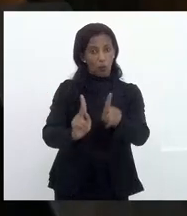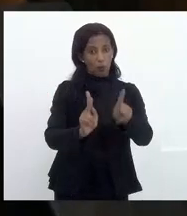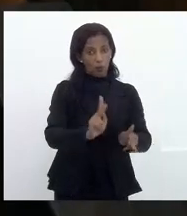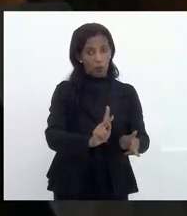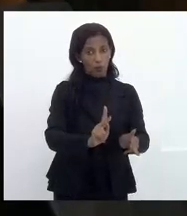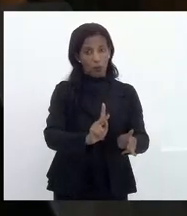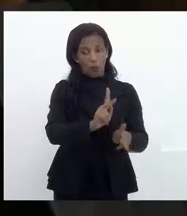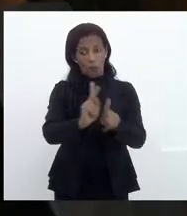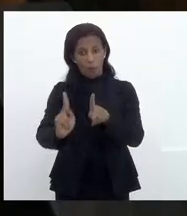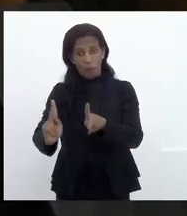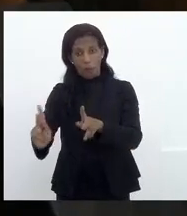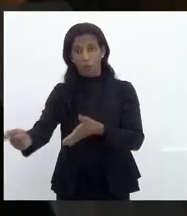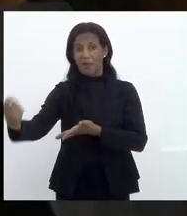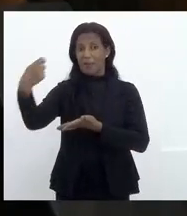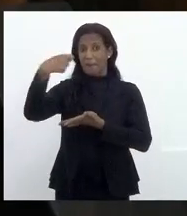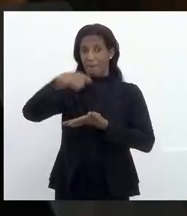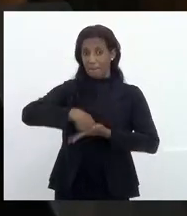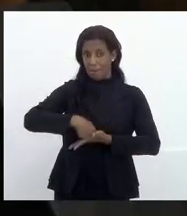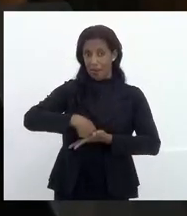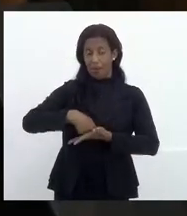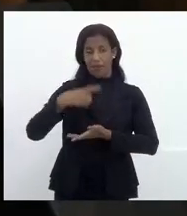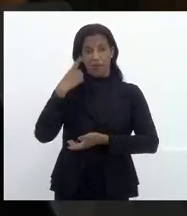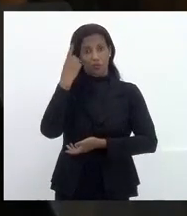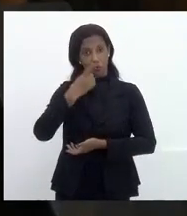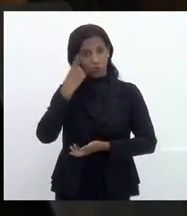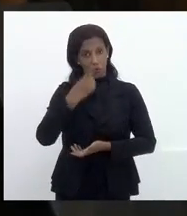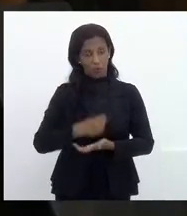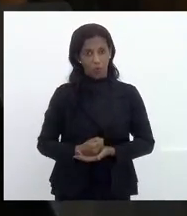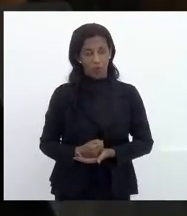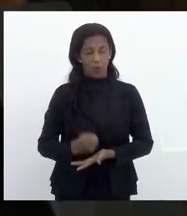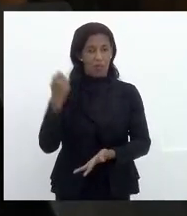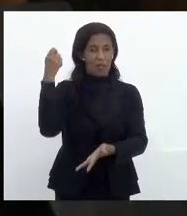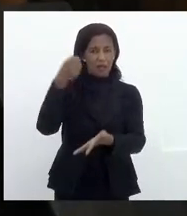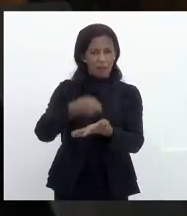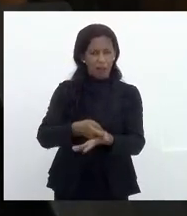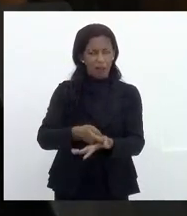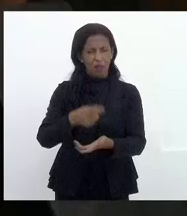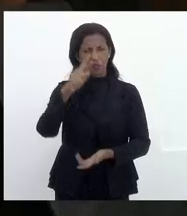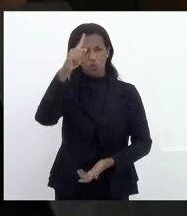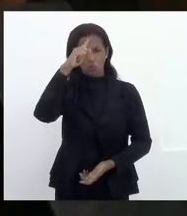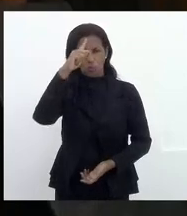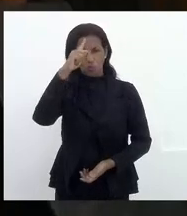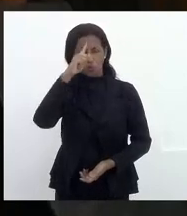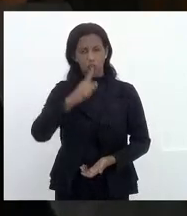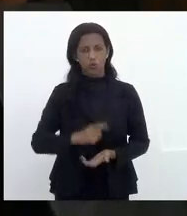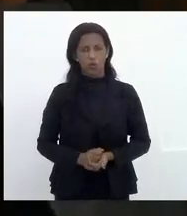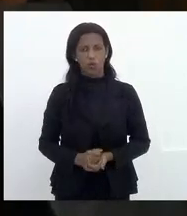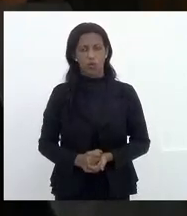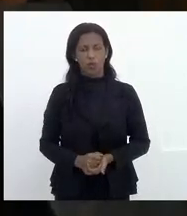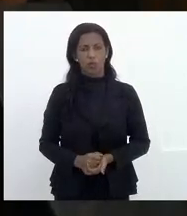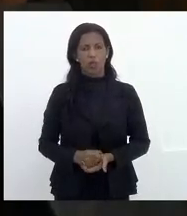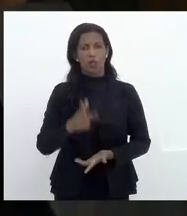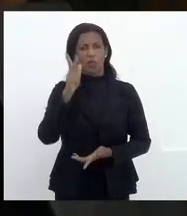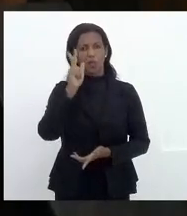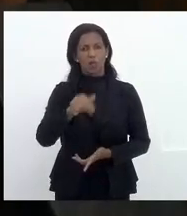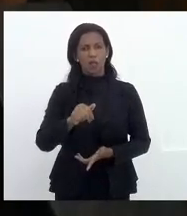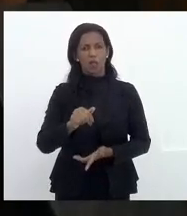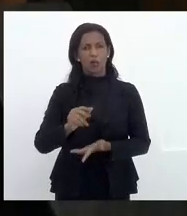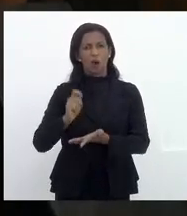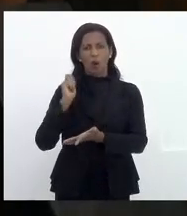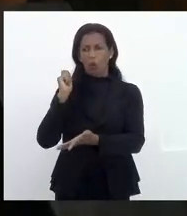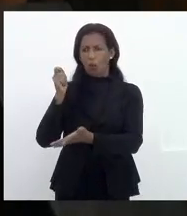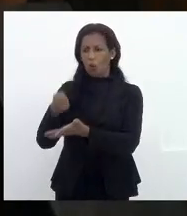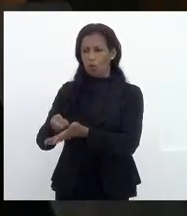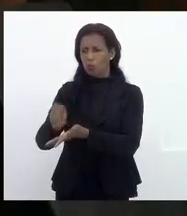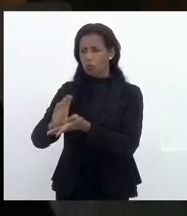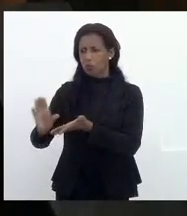é quem coloca o aporte é quem está ali pagando dia a dia é igual a contribuição previdenciária eu não